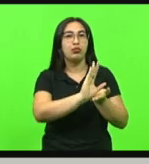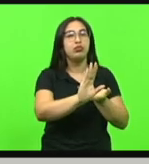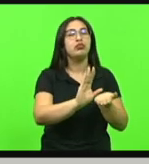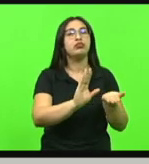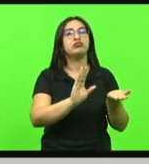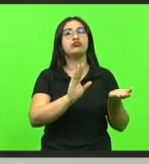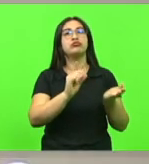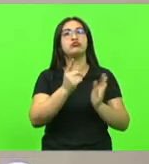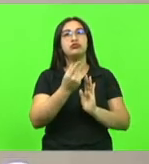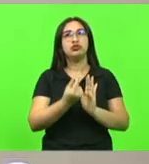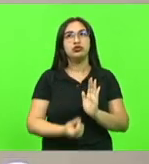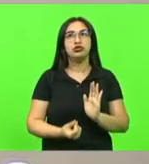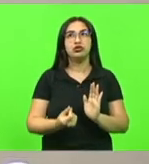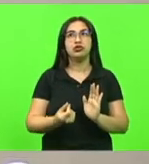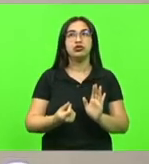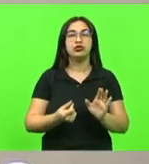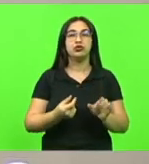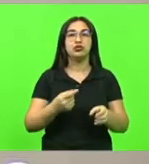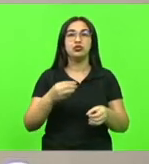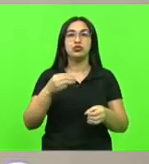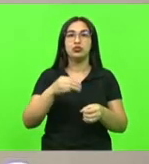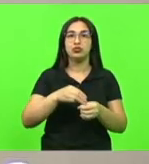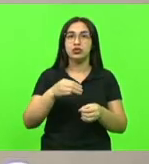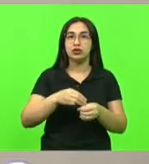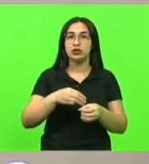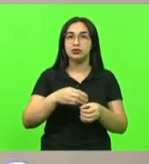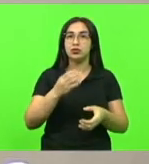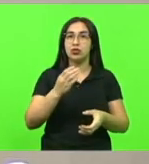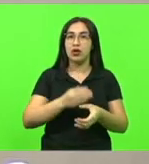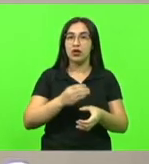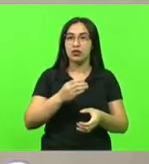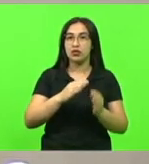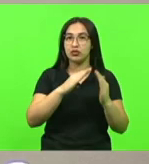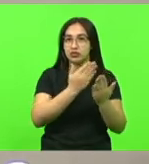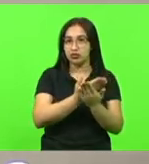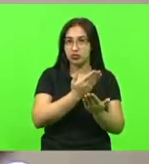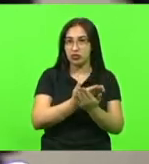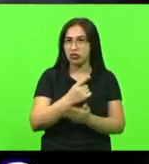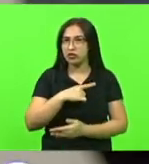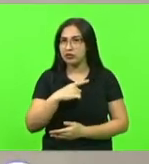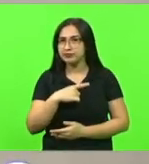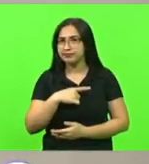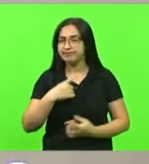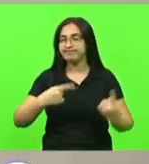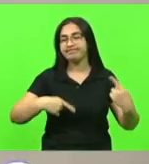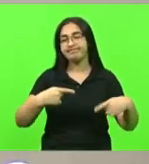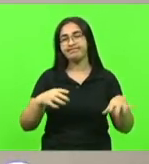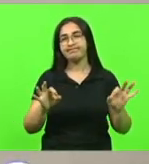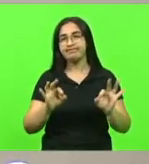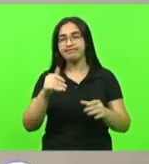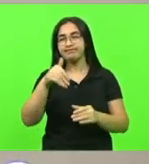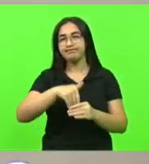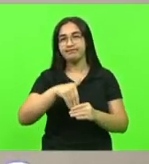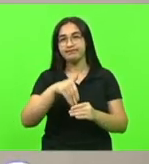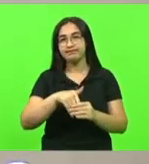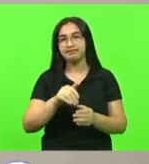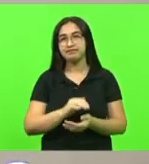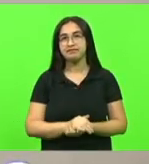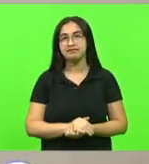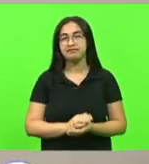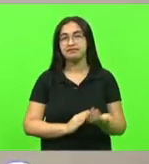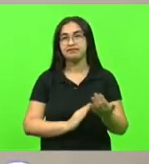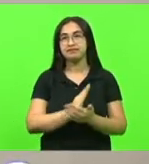município de Canoinhas. Em discussão. Não havendo quem queira discutir, em votação. Deputados que aprovam permaneçam como se encontrem.